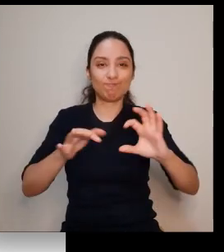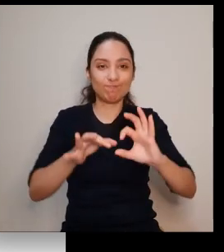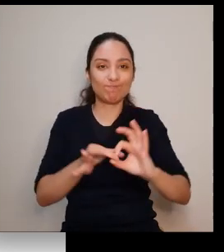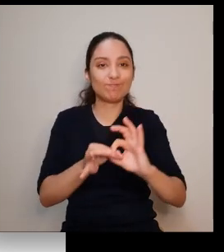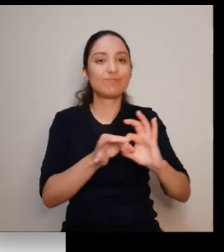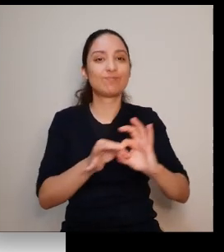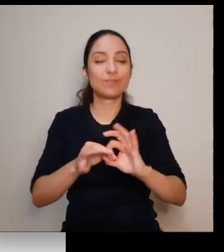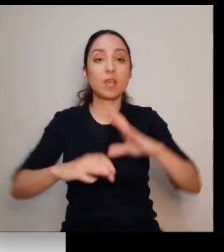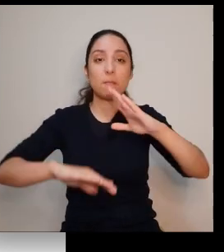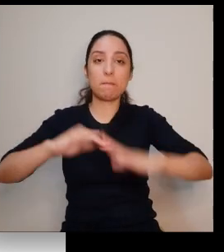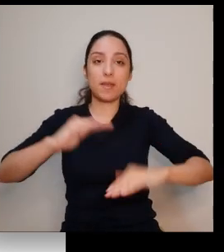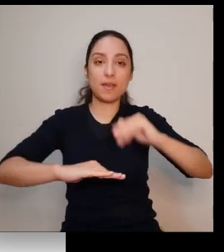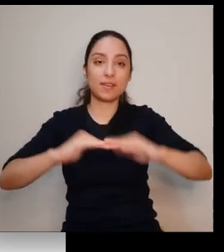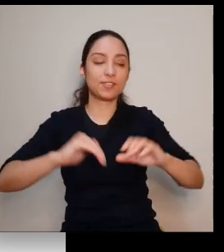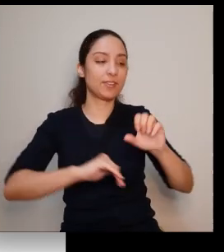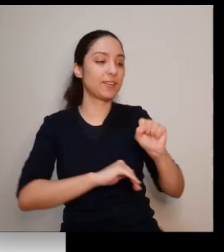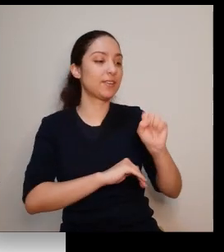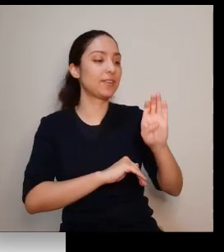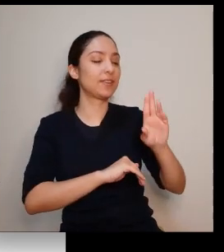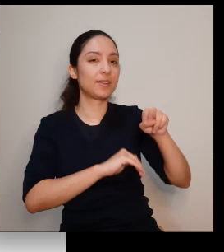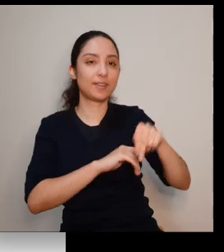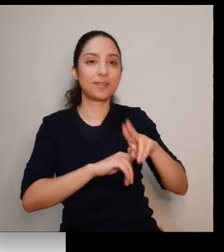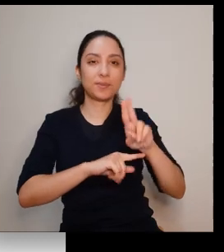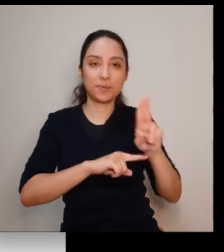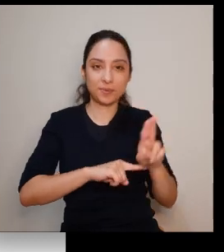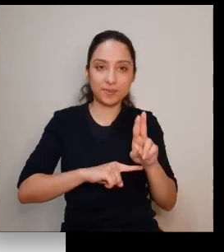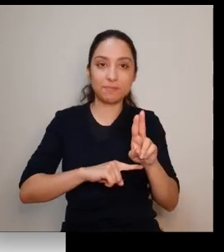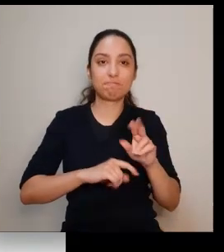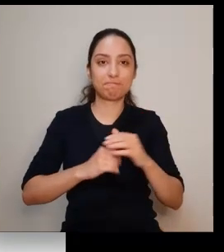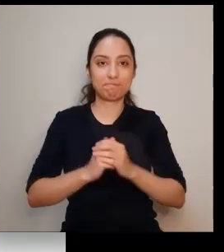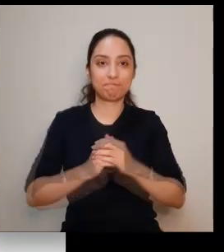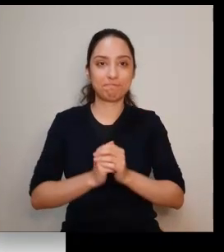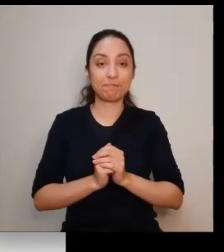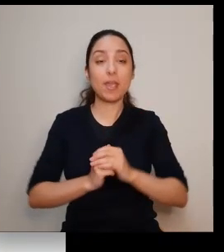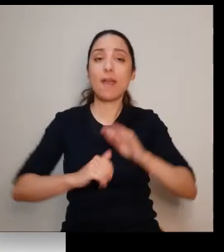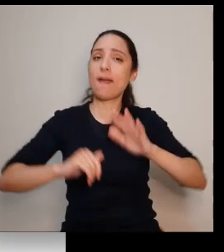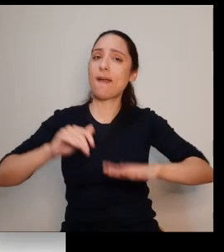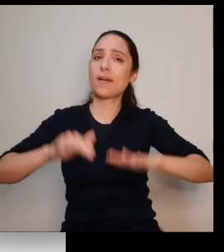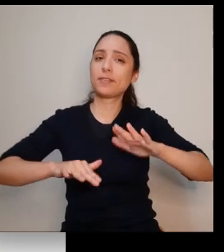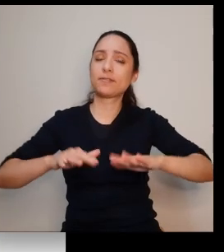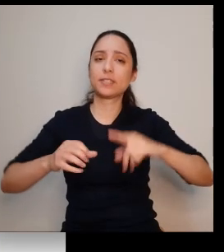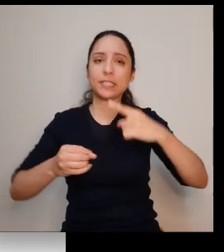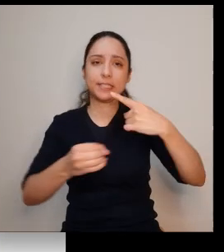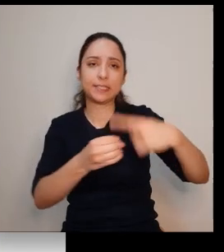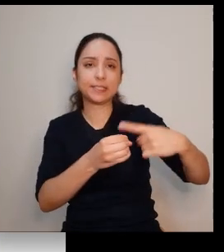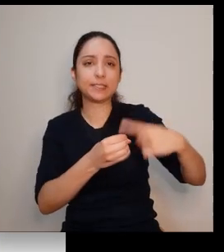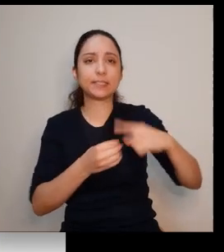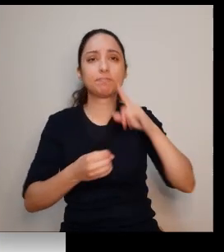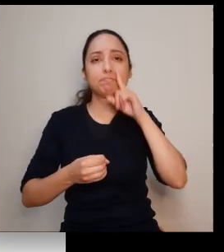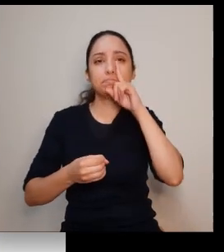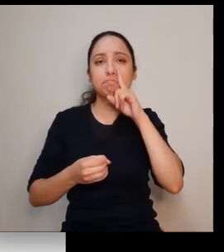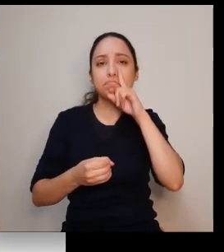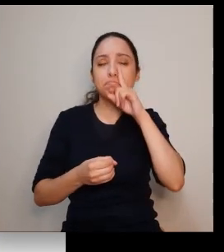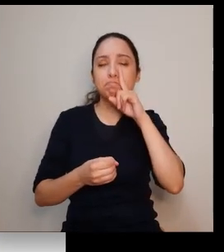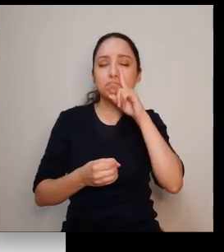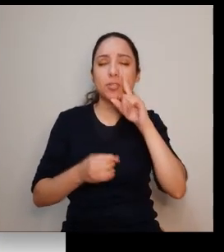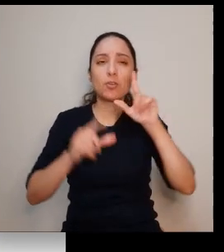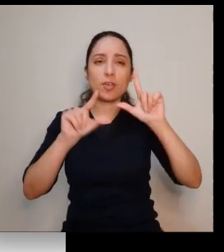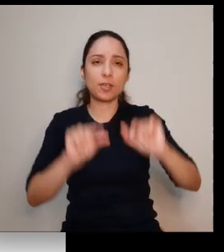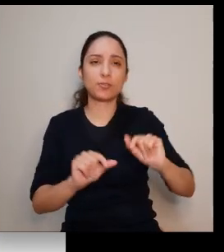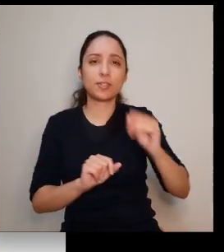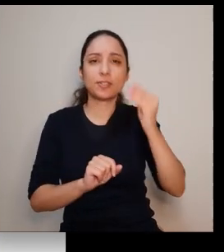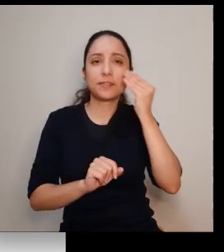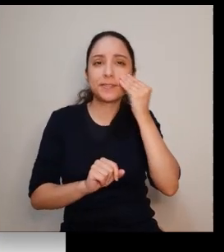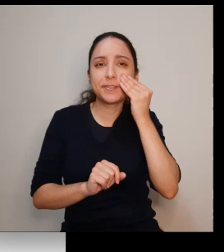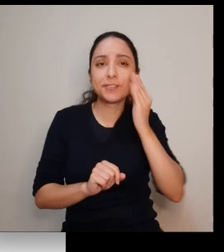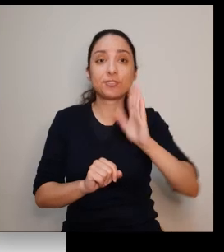benefícios que as soluções baseadas na natureza podem proporcionar. Adotar as soluções baseadas na natureza como estratégia